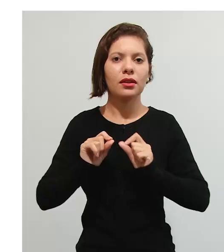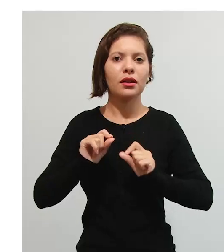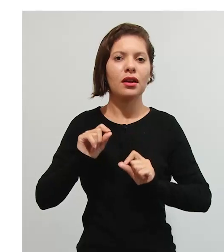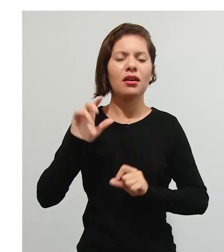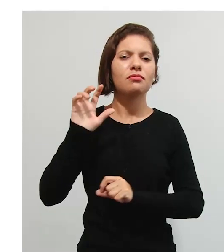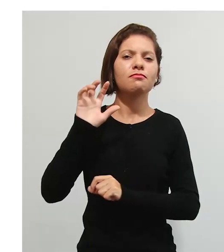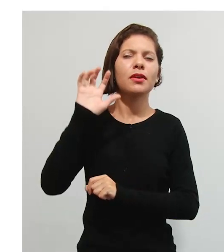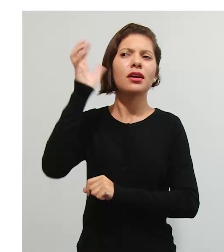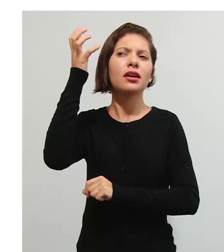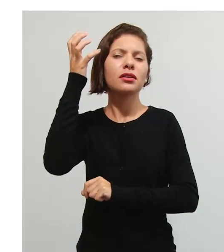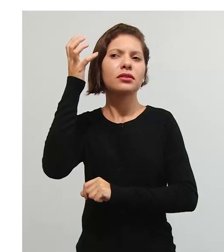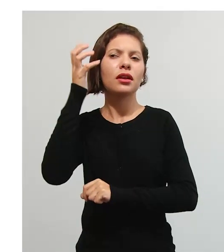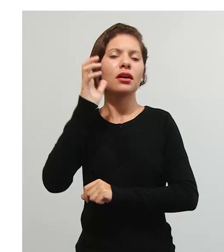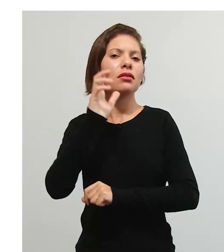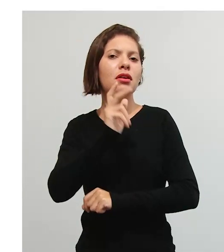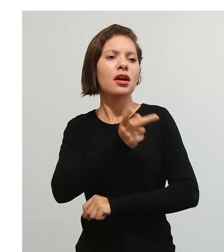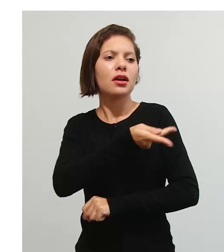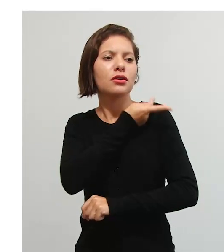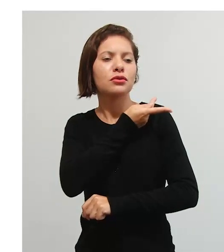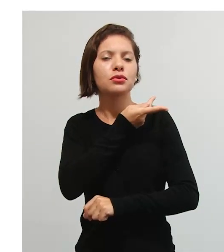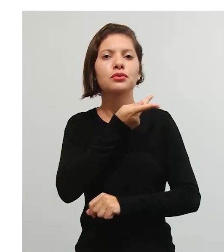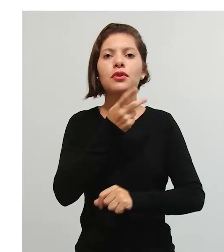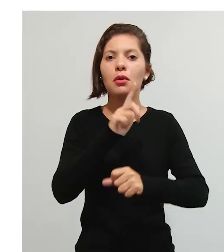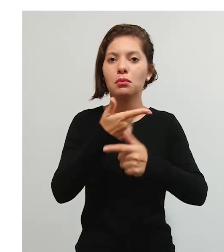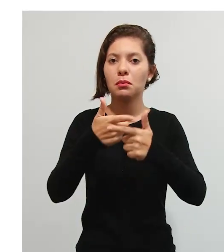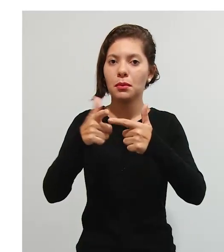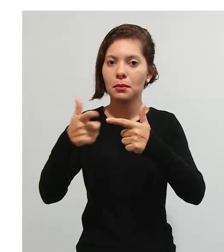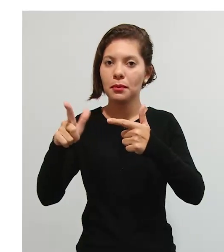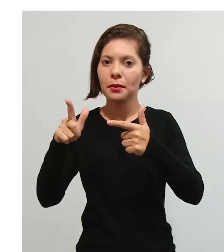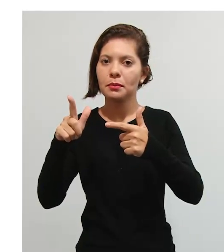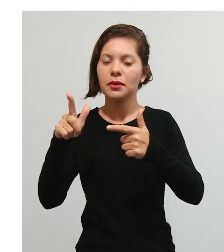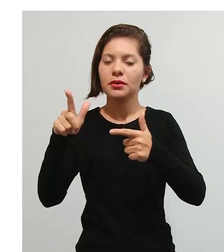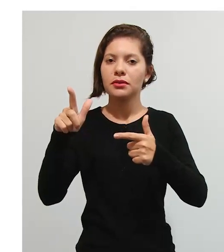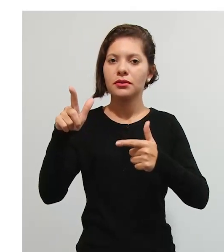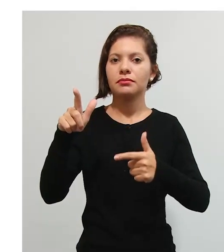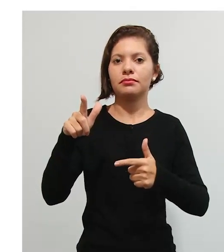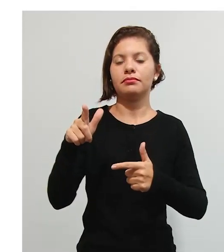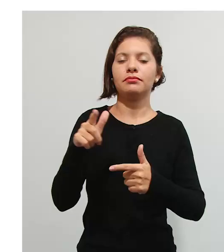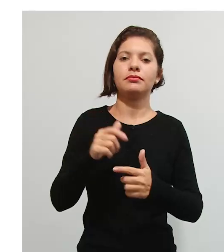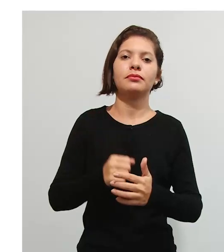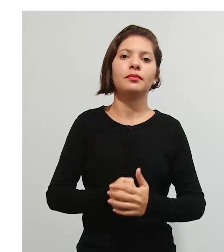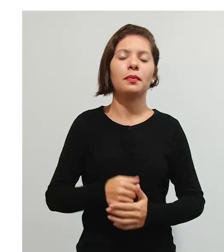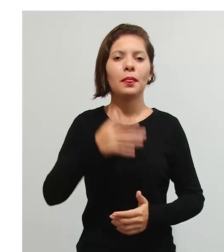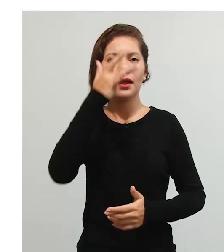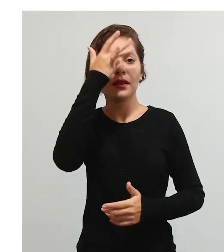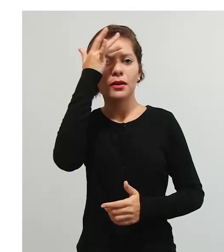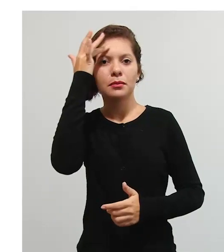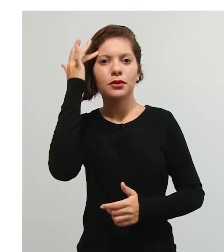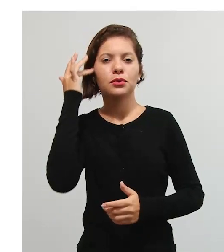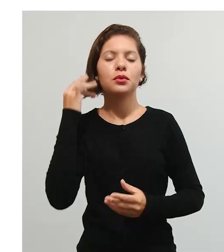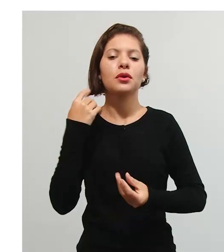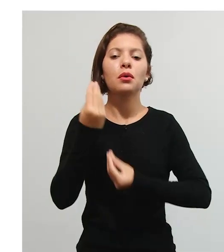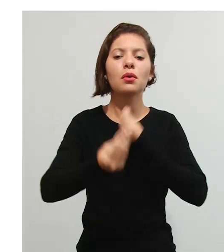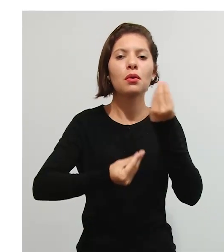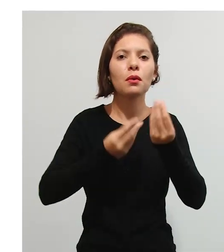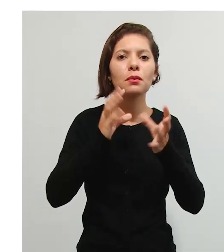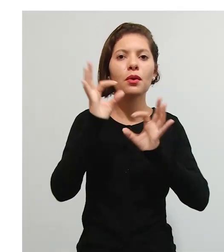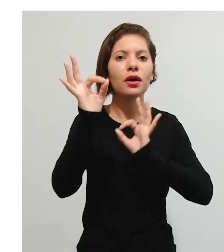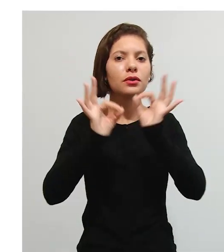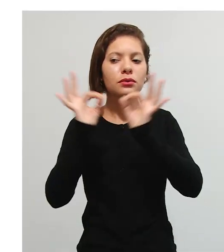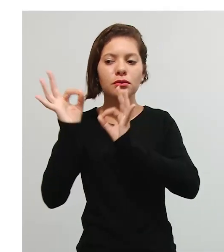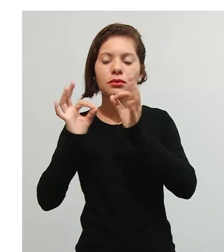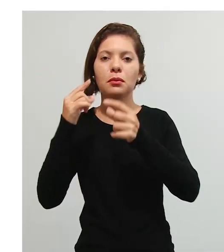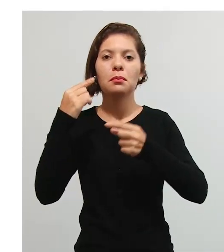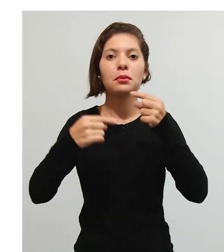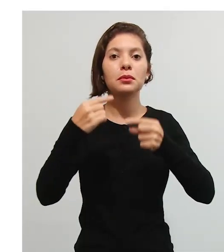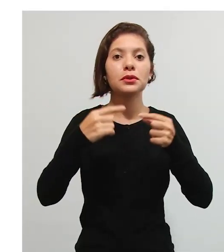uma solução para os problemas da humanidade. E essa solução seria através de alguns ajustes políticos e